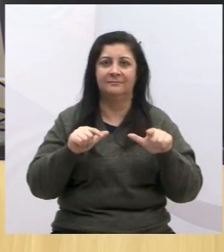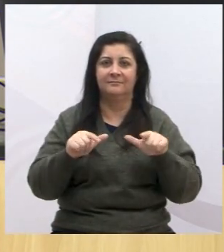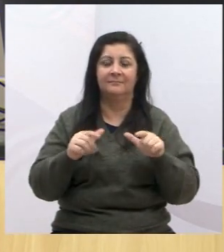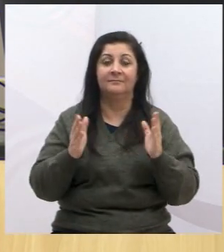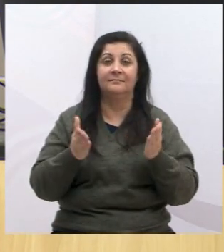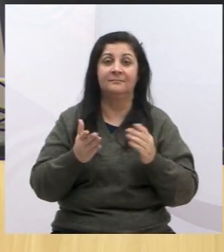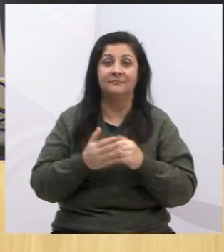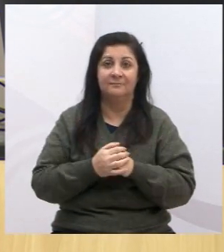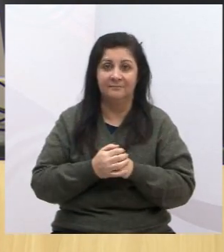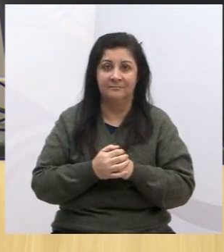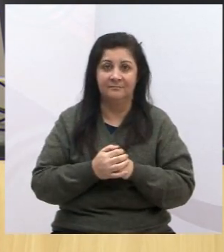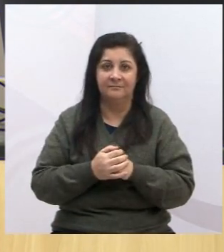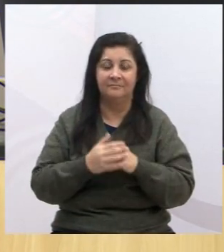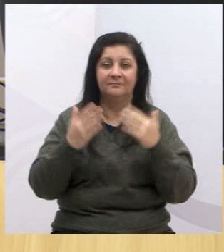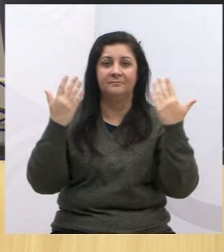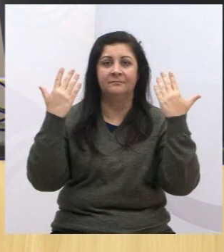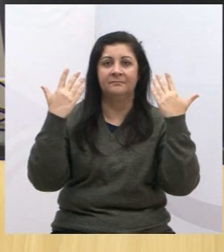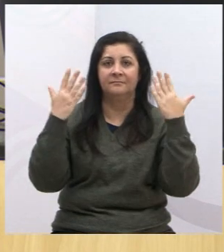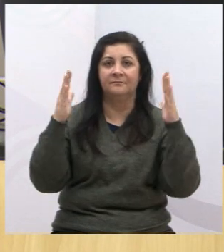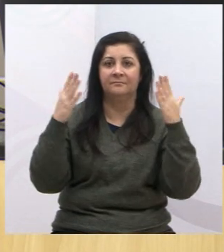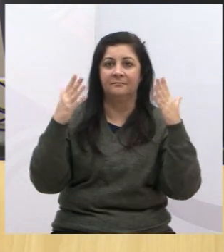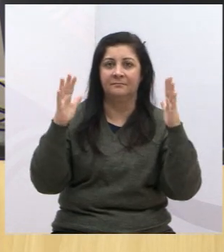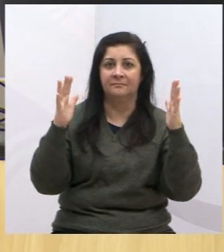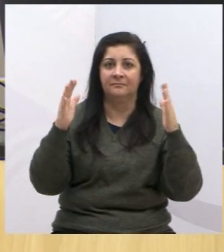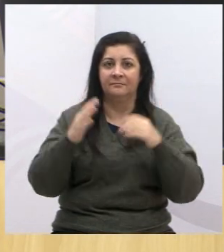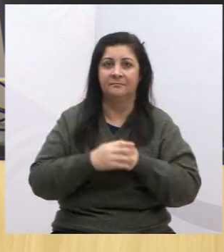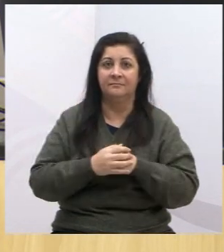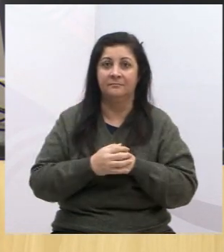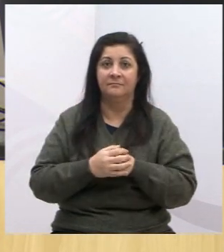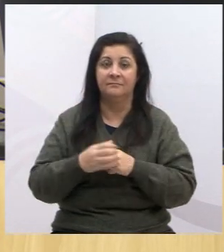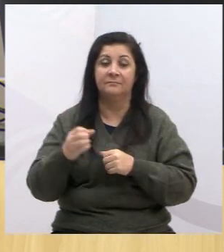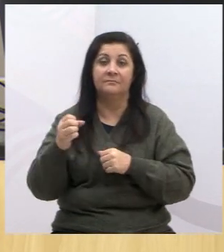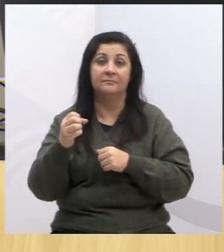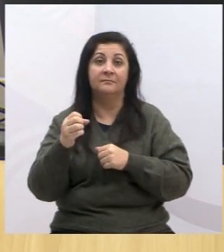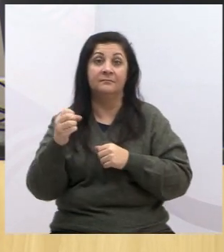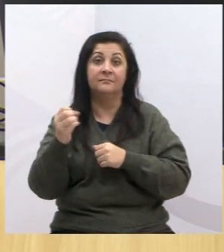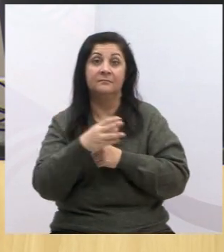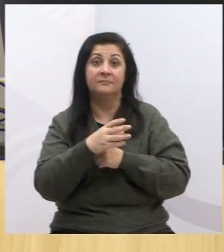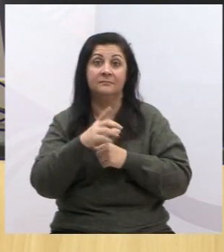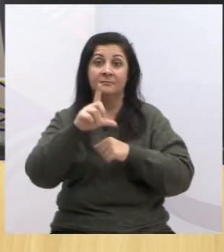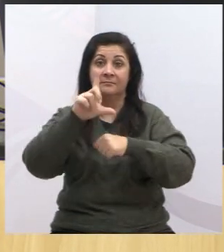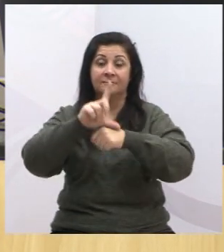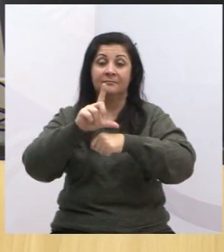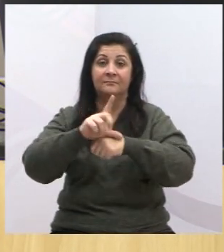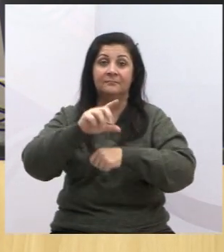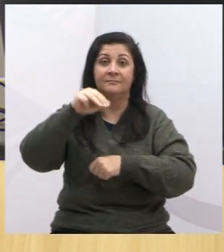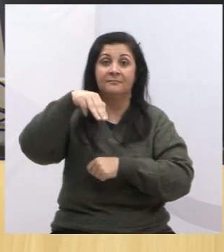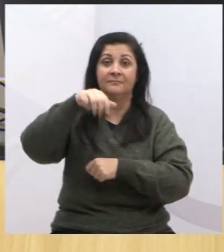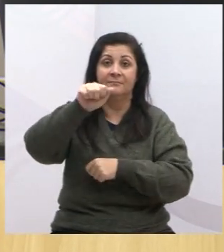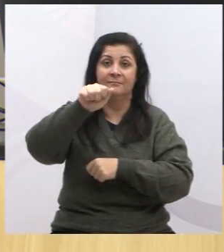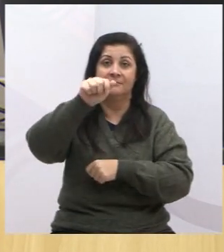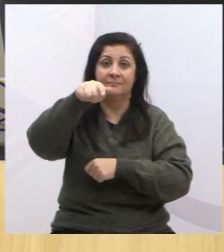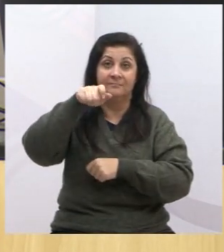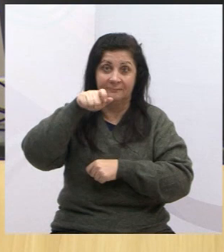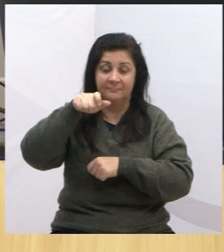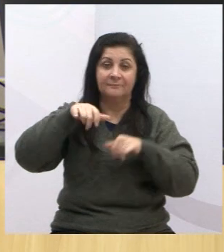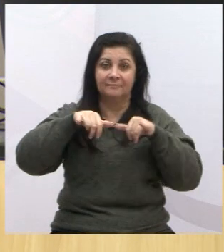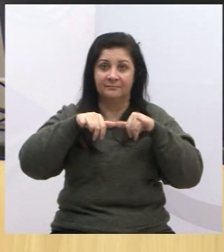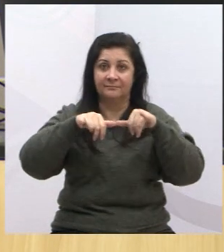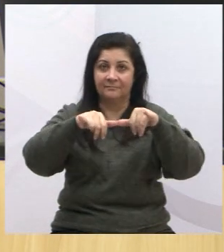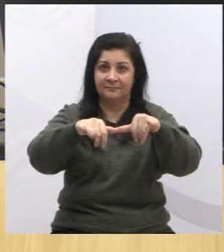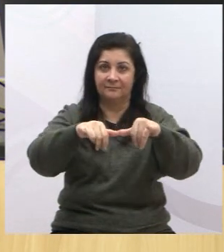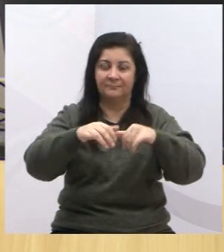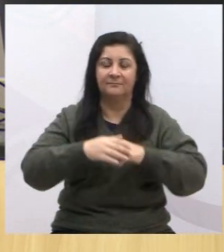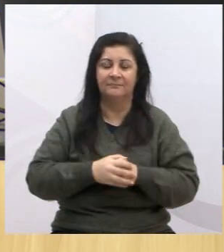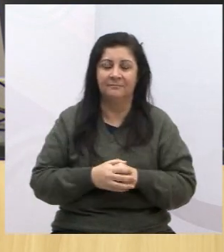registro de moção congratulatória pela inauguração da Max Atacado em Jacareí, ocorrida na última quinta-feira, 20 de maio